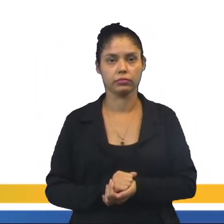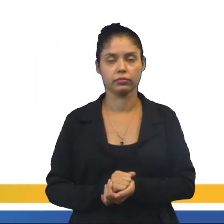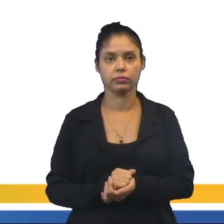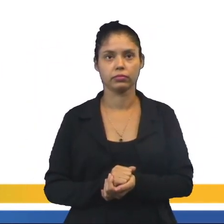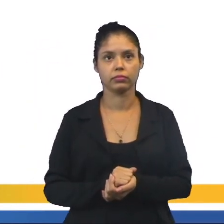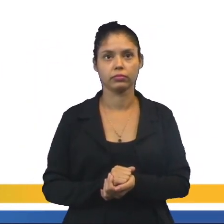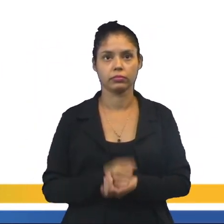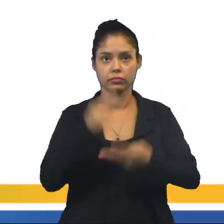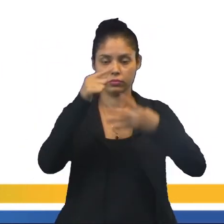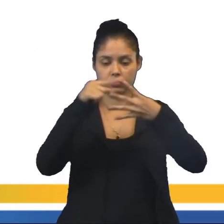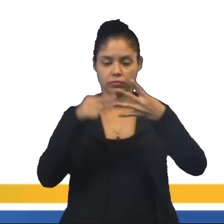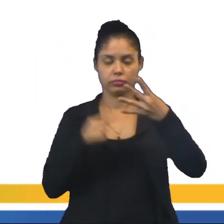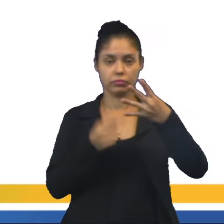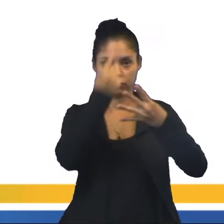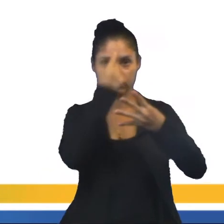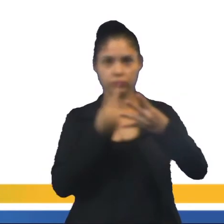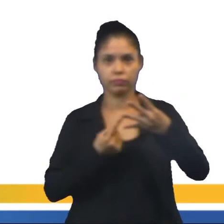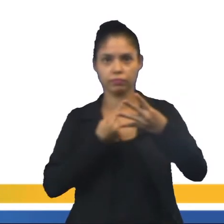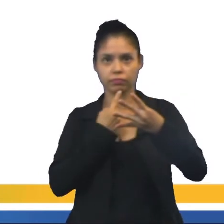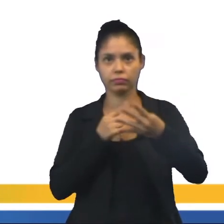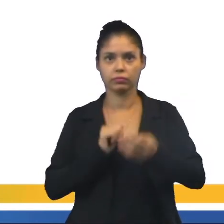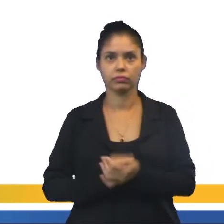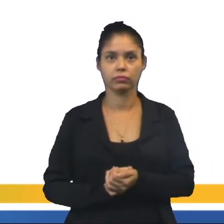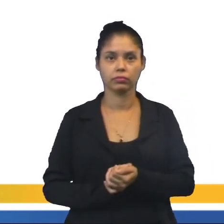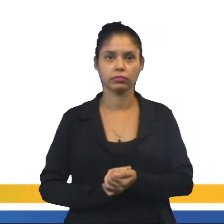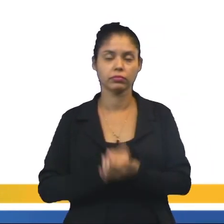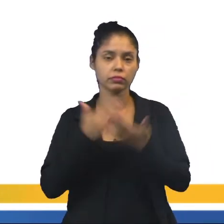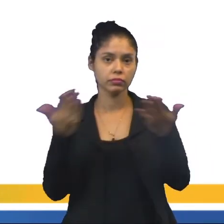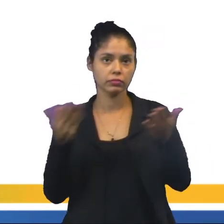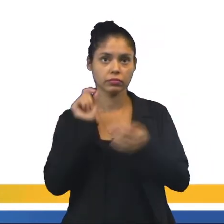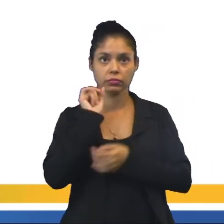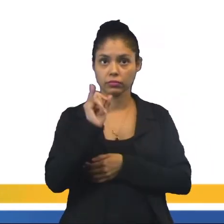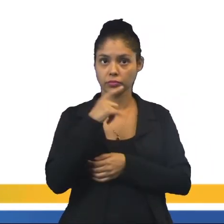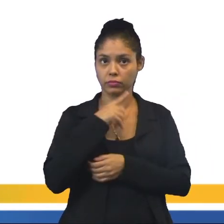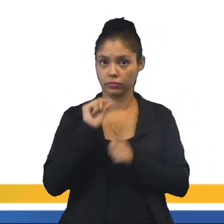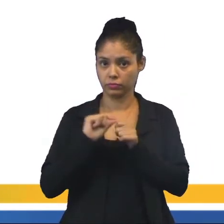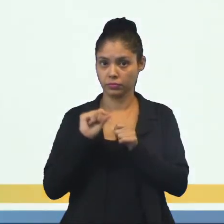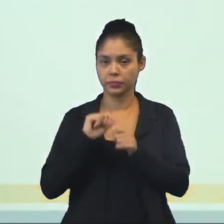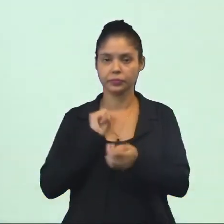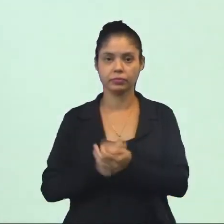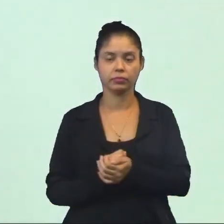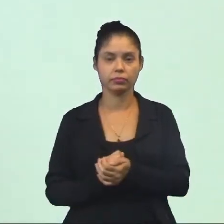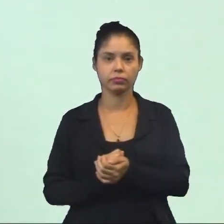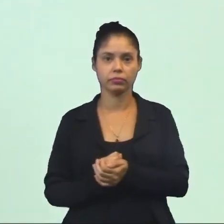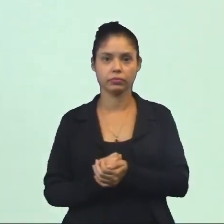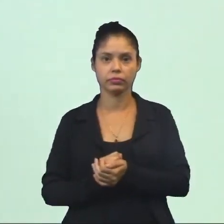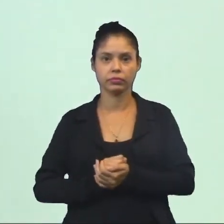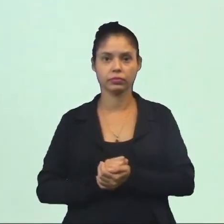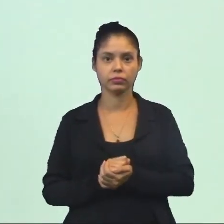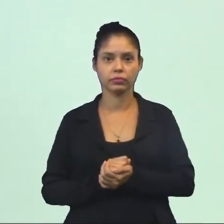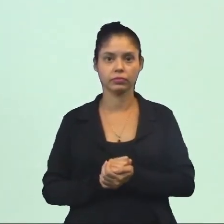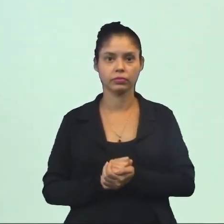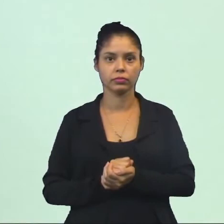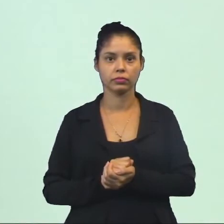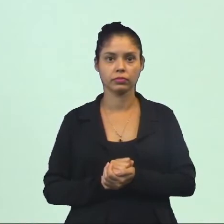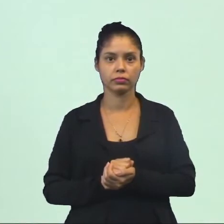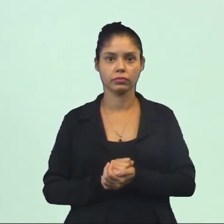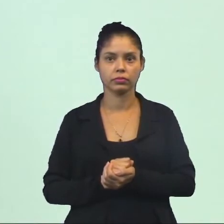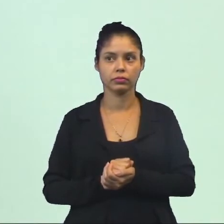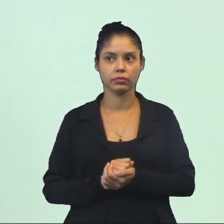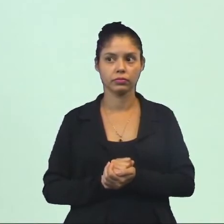44 coloquei quatro figuras de um tempo casa então se eu for fazer aqui na palma da mão